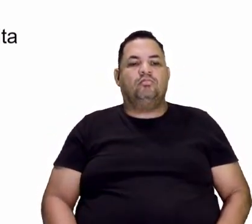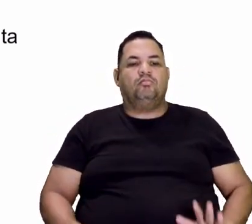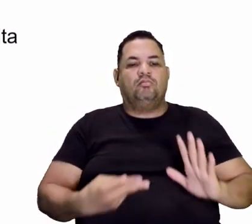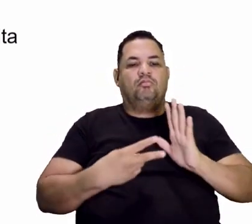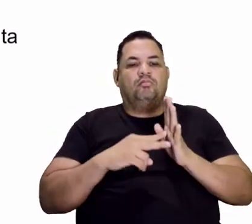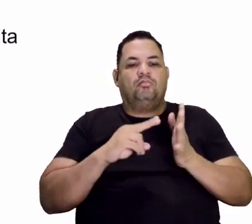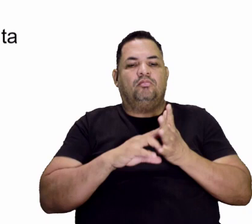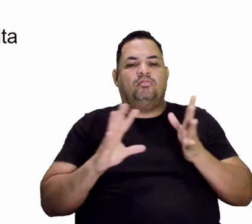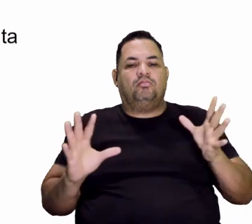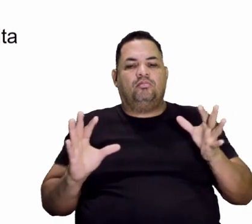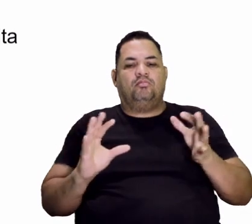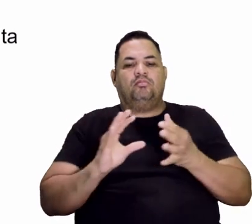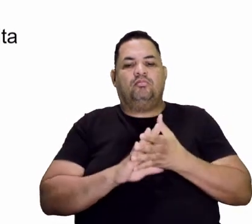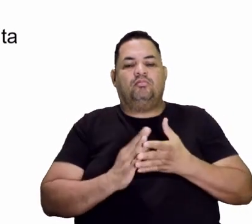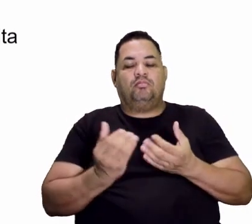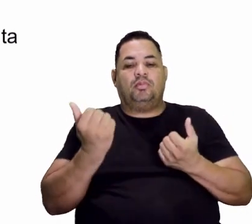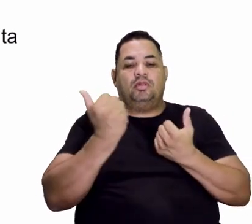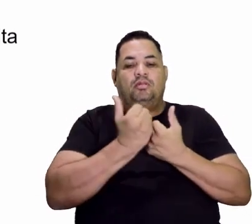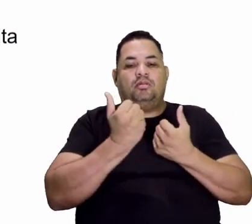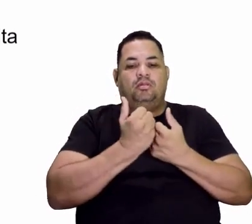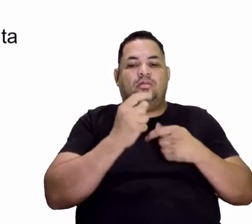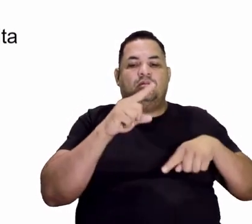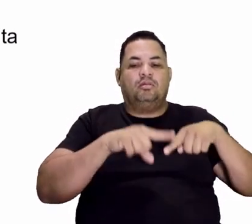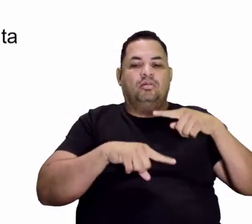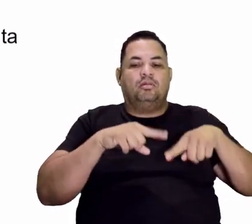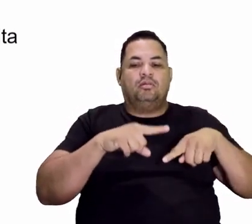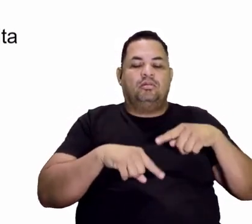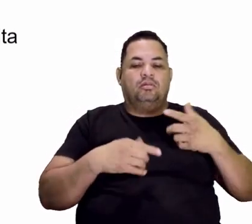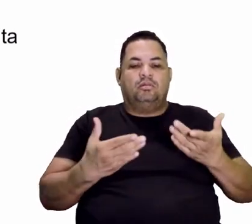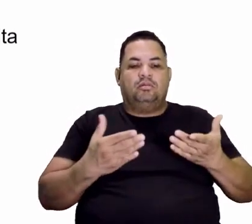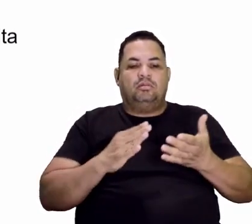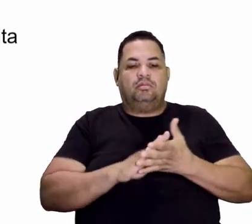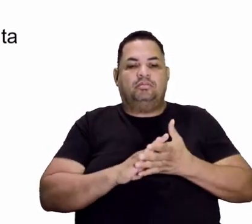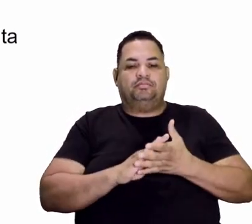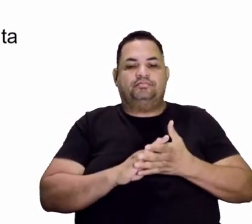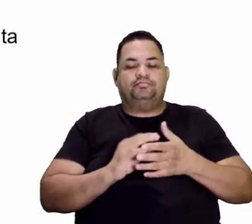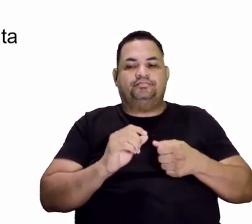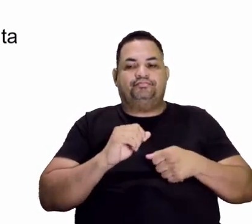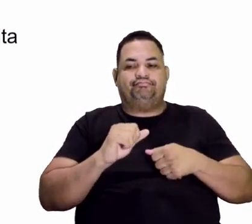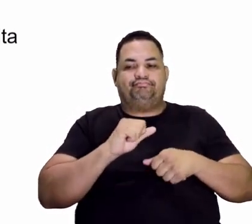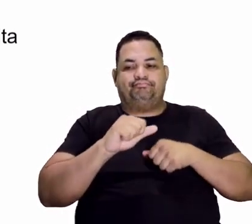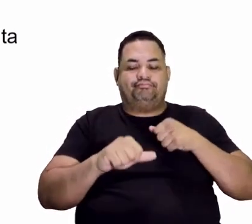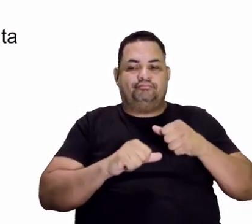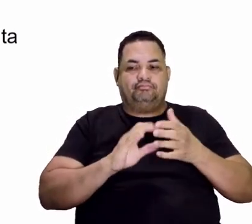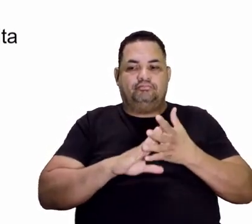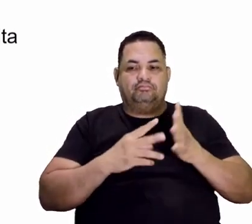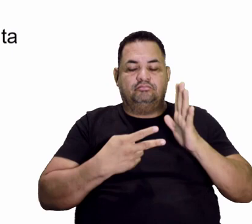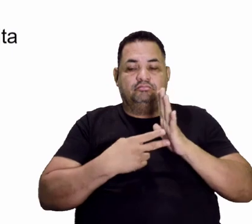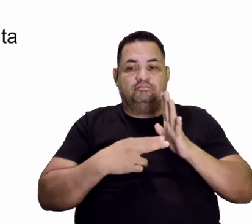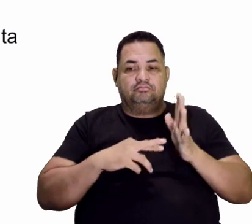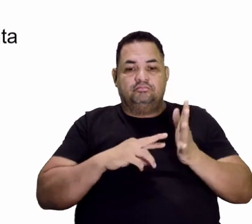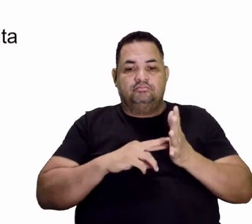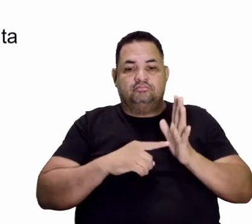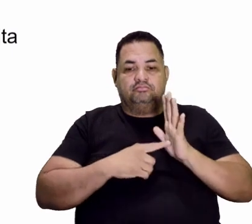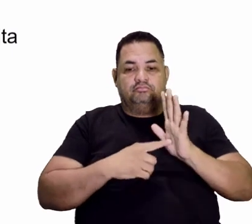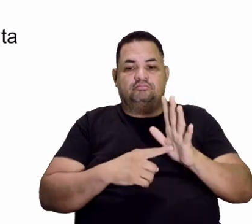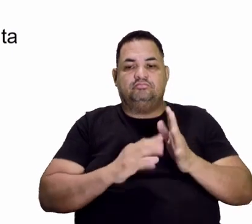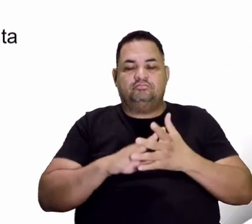O signo está no lugar do objeto e o substitui. Ele se torna uma representação do objeto, assim,